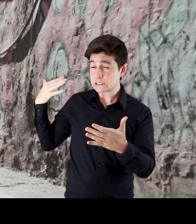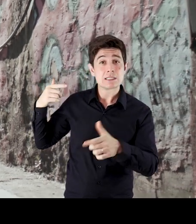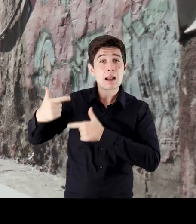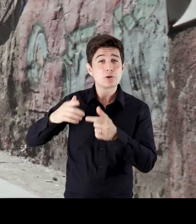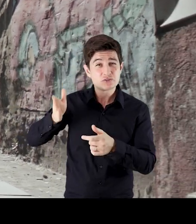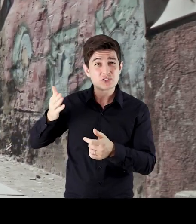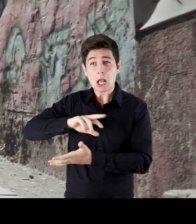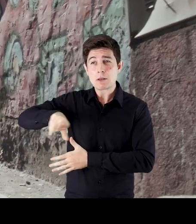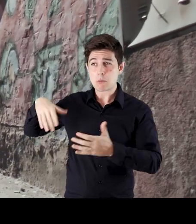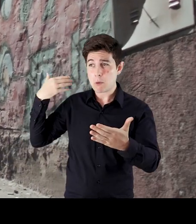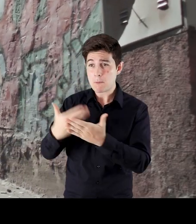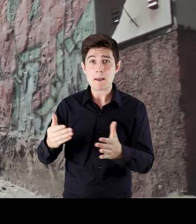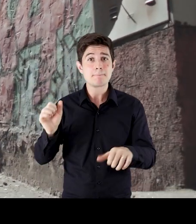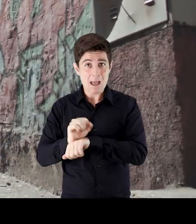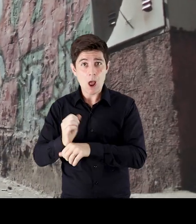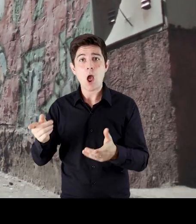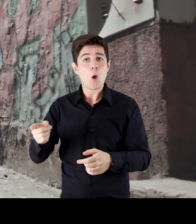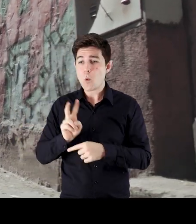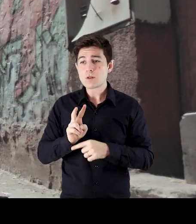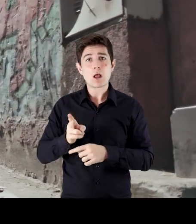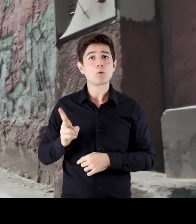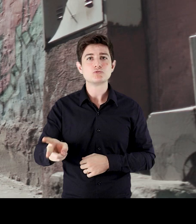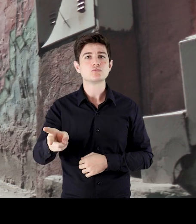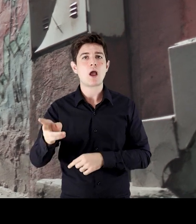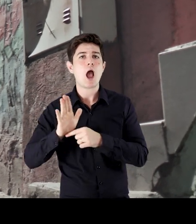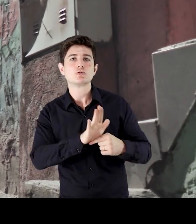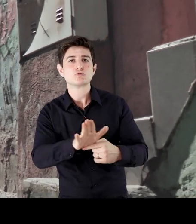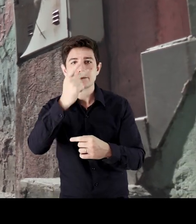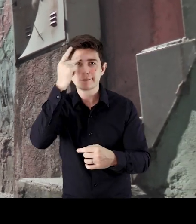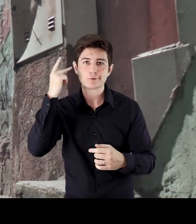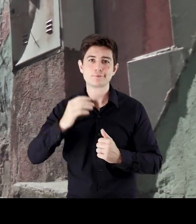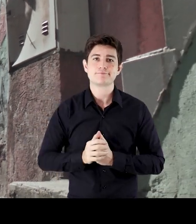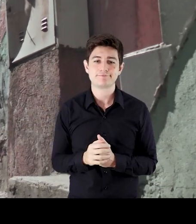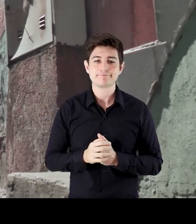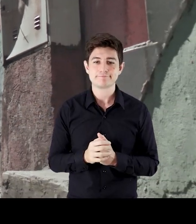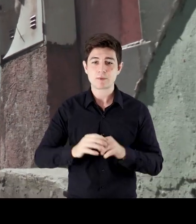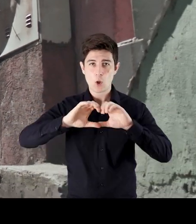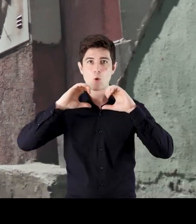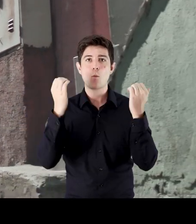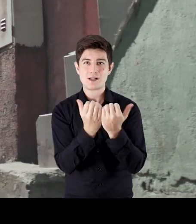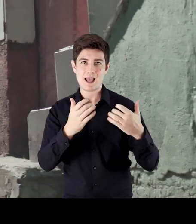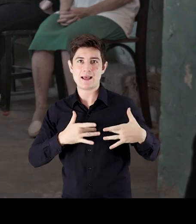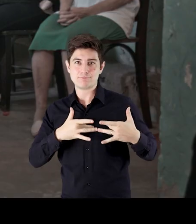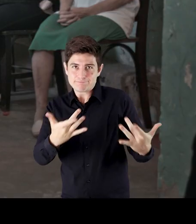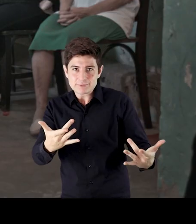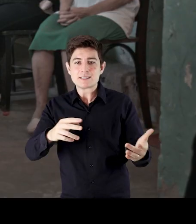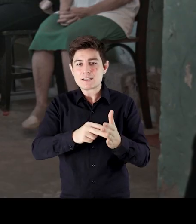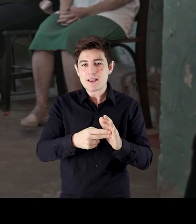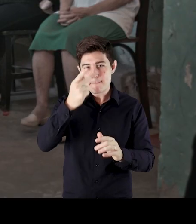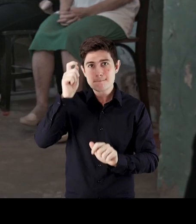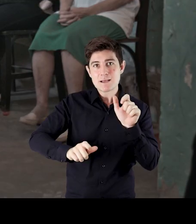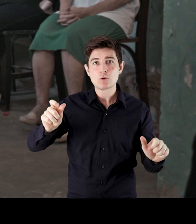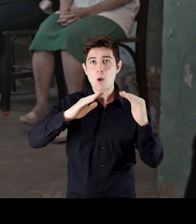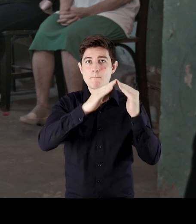trabalhado uma vida toda em outras coisas, mas que o cuidado nunca saiu delas. A comunidade compassiva são pessoas